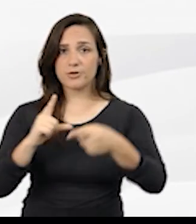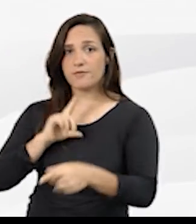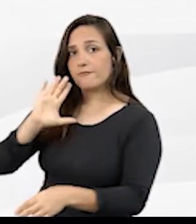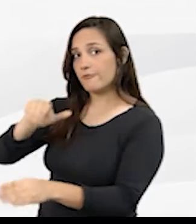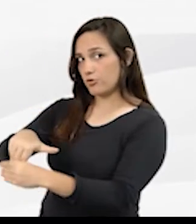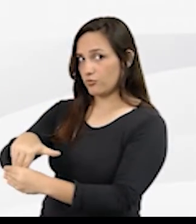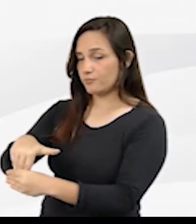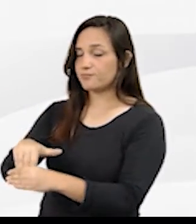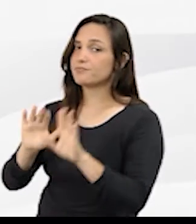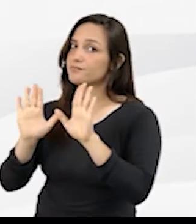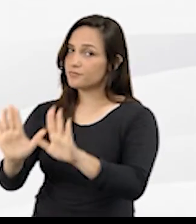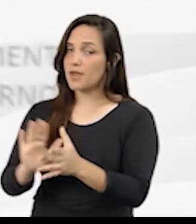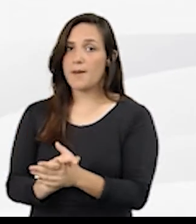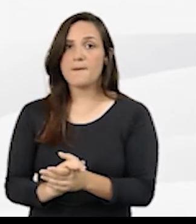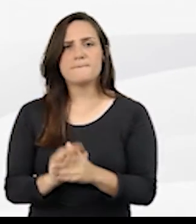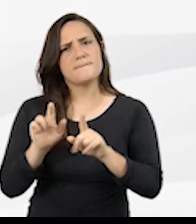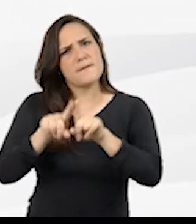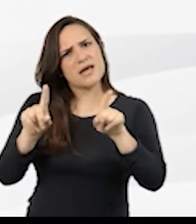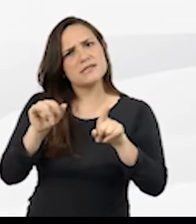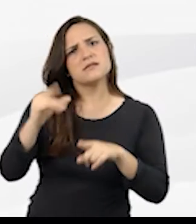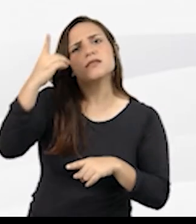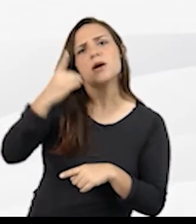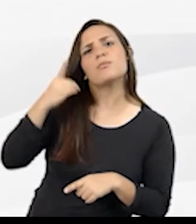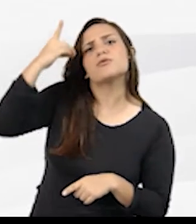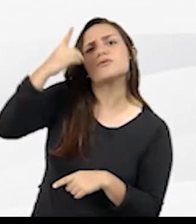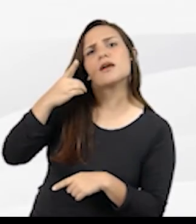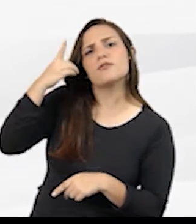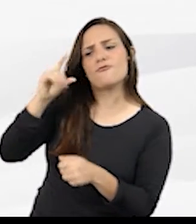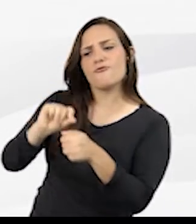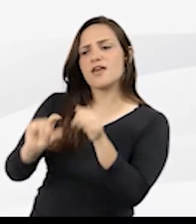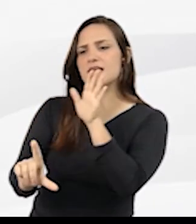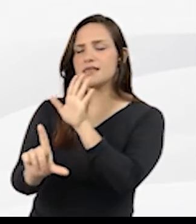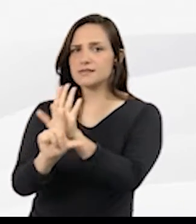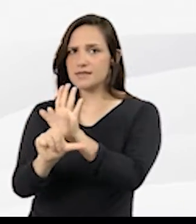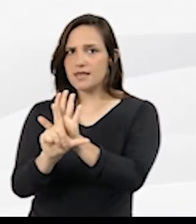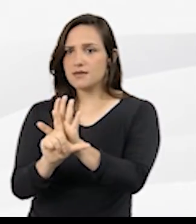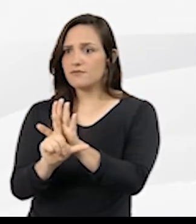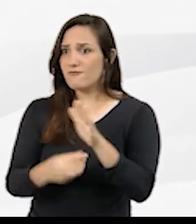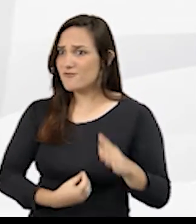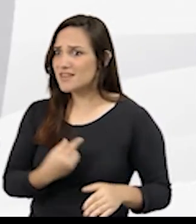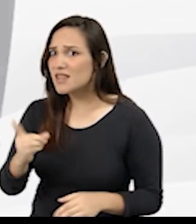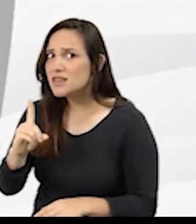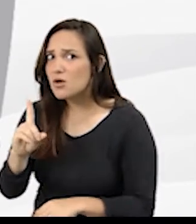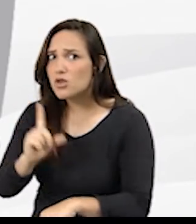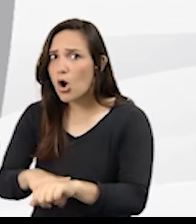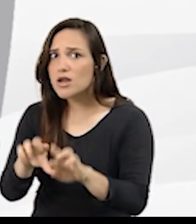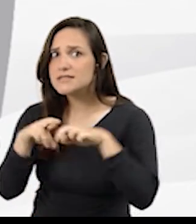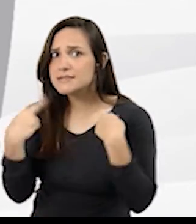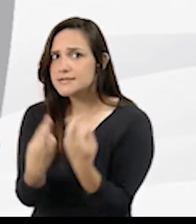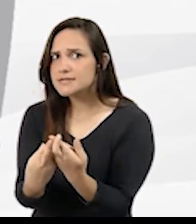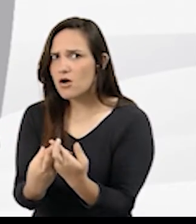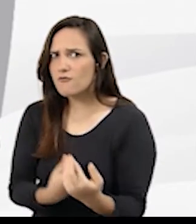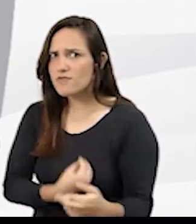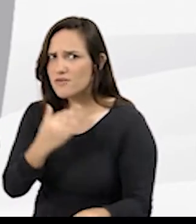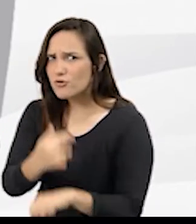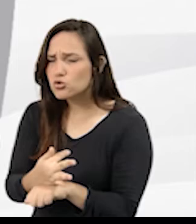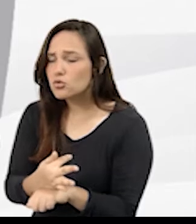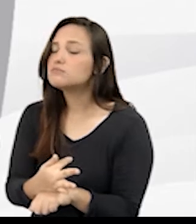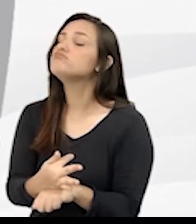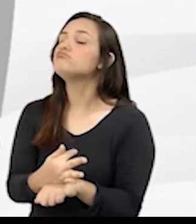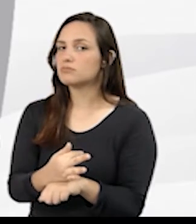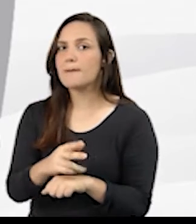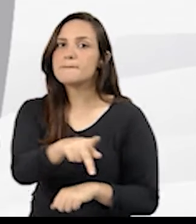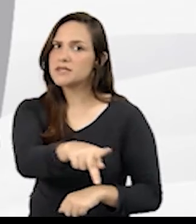com a votação. E caso o deputado autor não esteja presente na sessão, o presidente ou qualquer outro